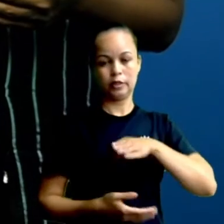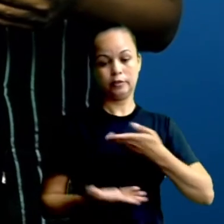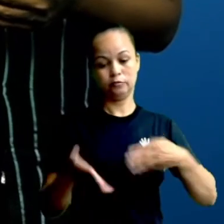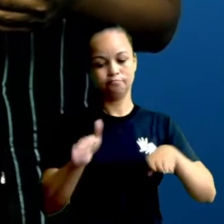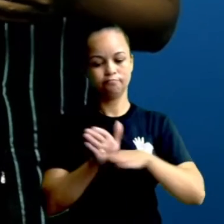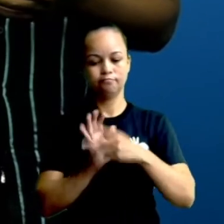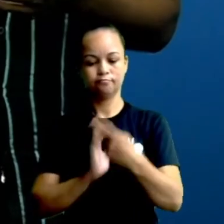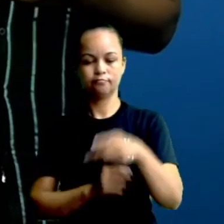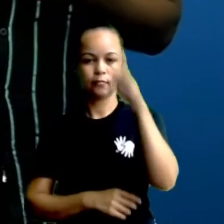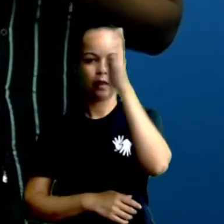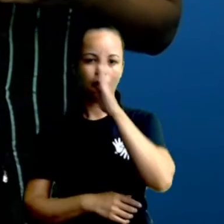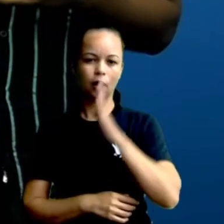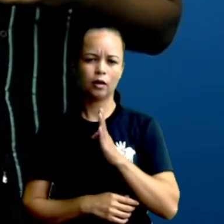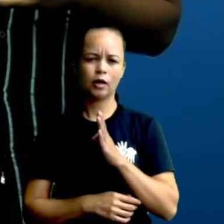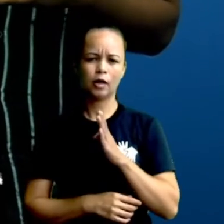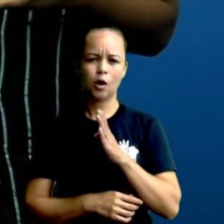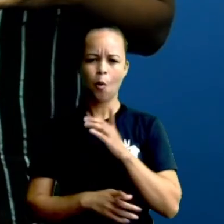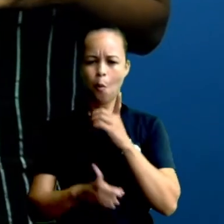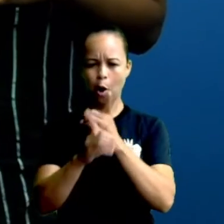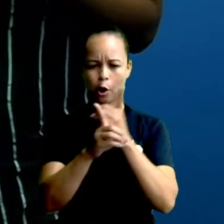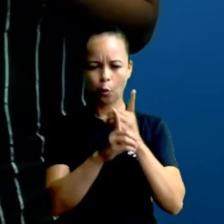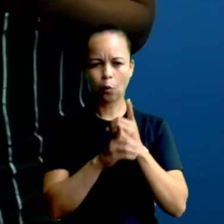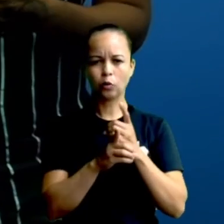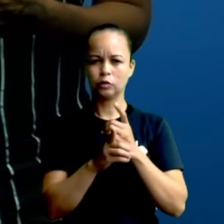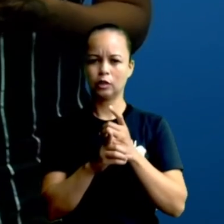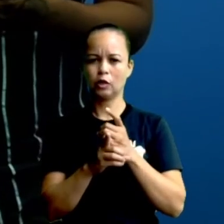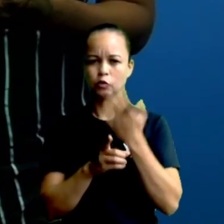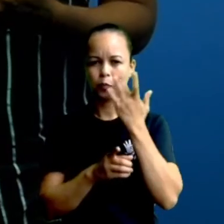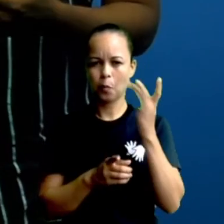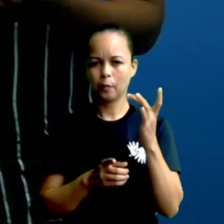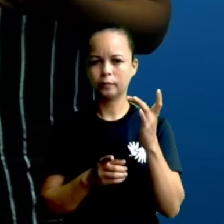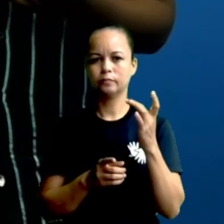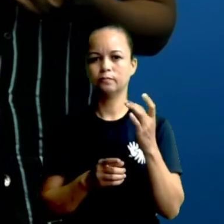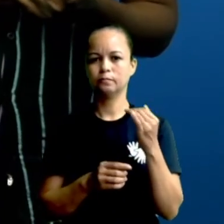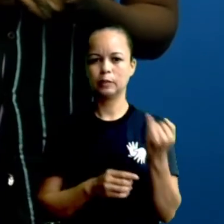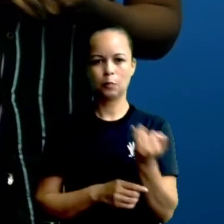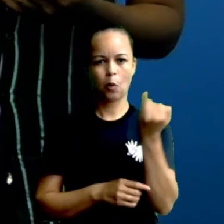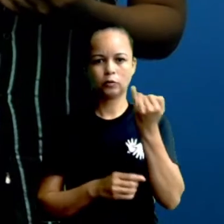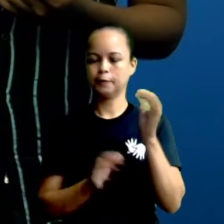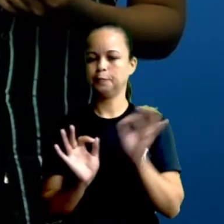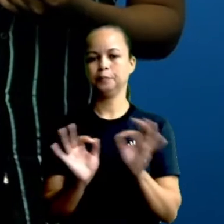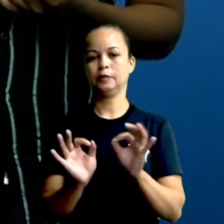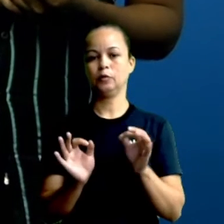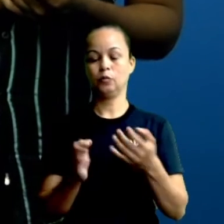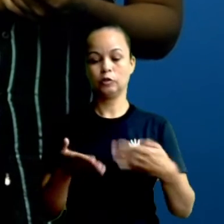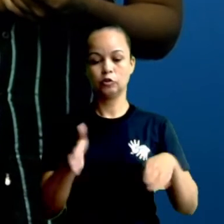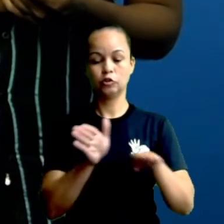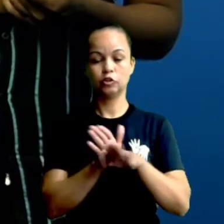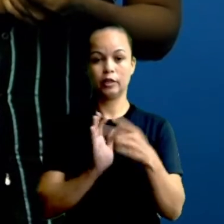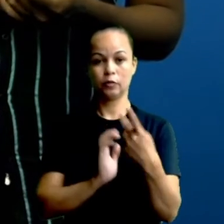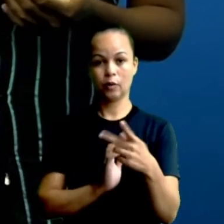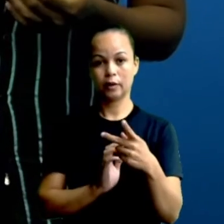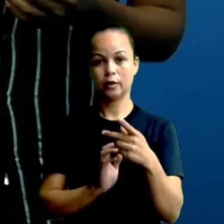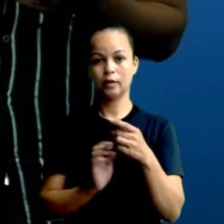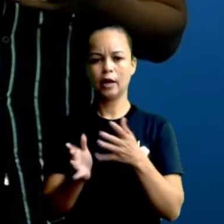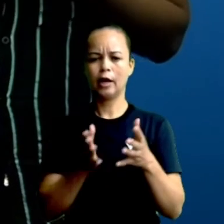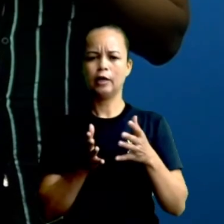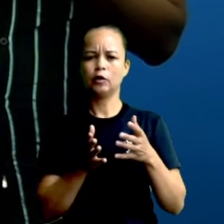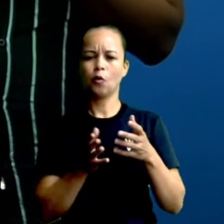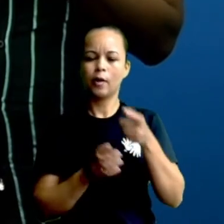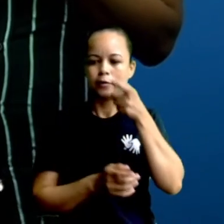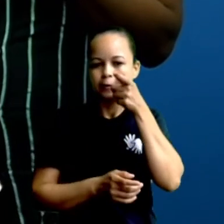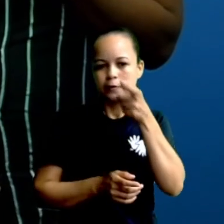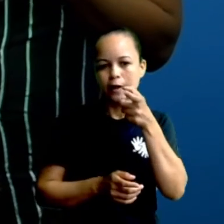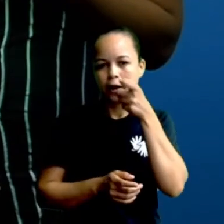no Brasil, eles não encontram logo metal preciosos, né? Sendo que quando eles chegam aqui e não encontram metal preciosos, eles começam a se